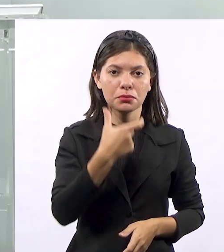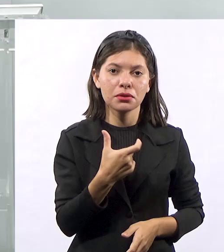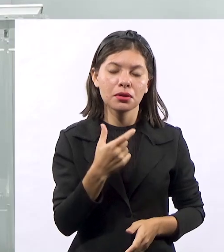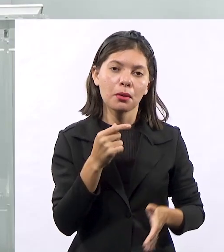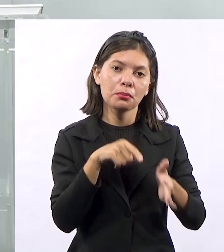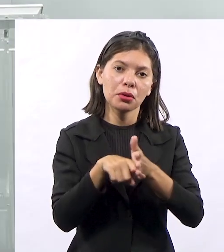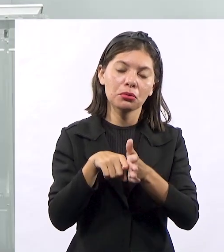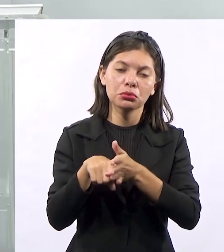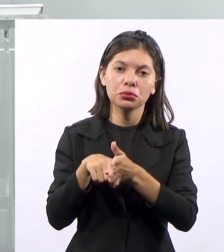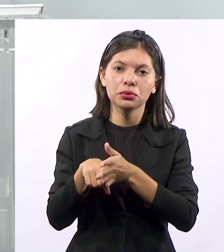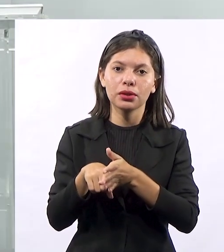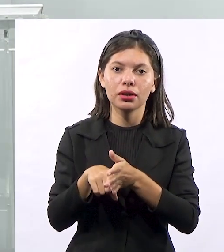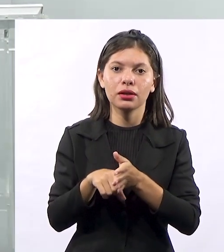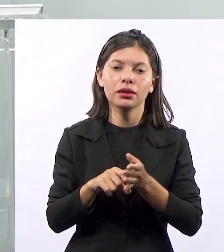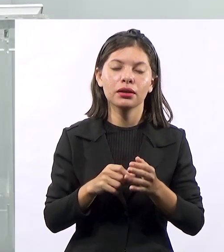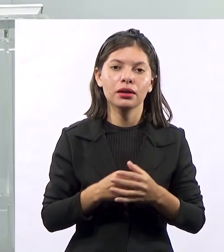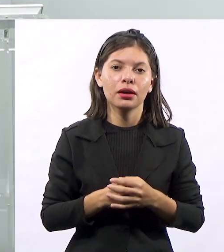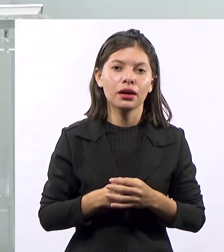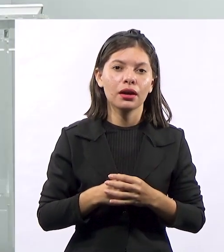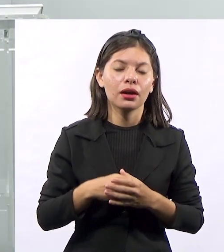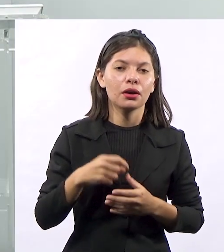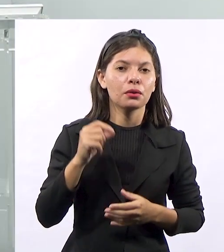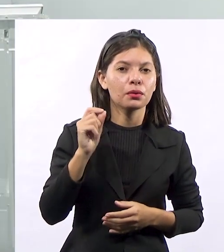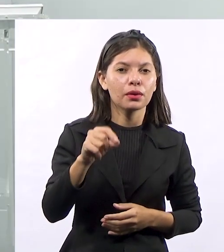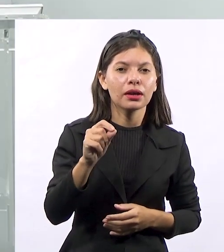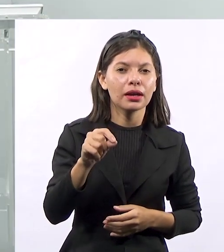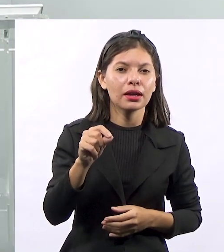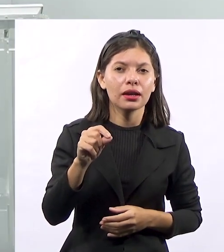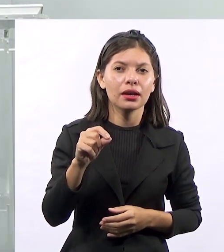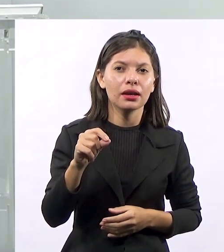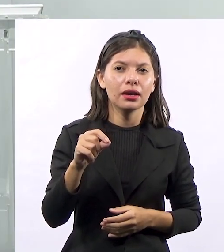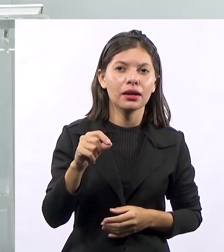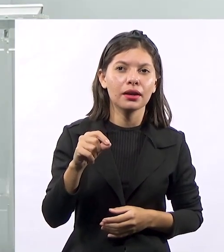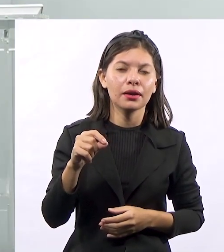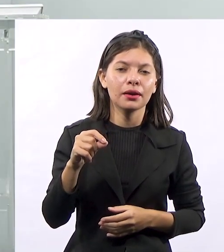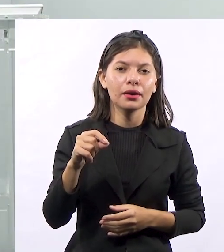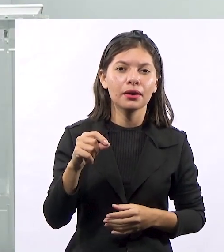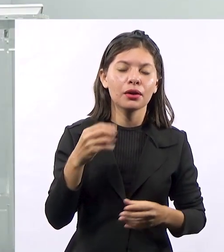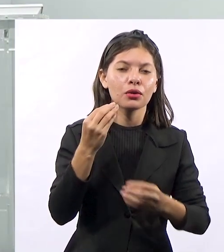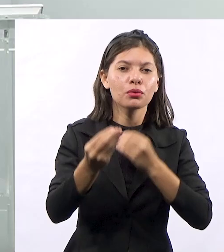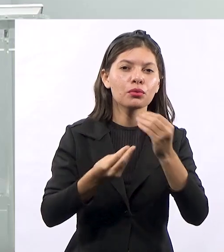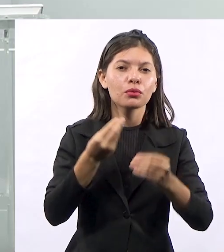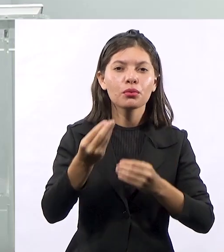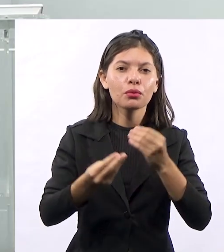aquela pergunta que eu me propus. Então, por exemplo, a minha pergunta pode ser apenas bibliográfica.